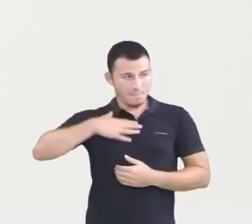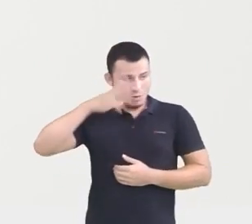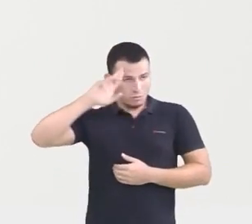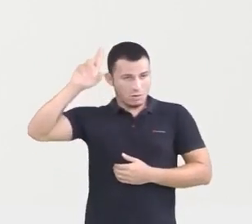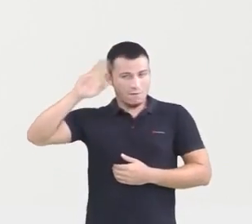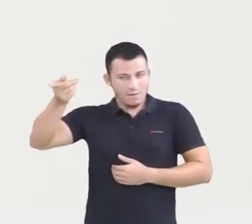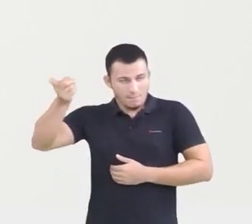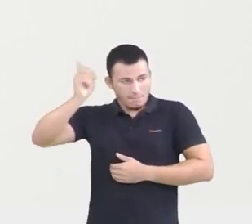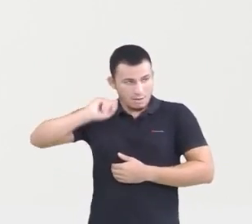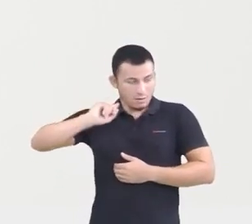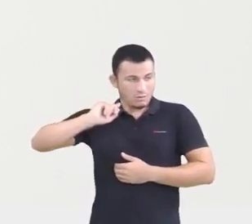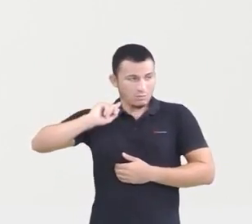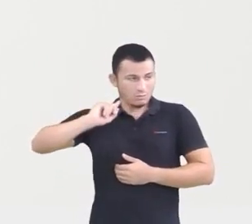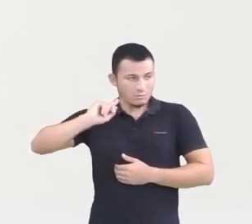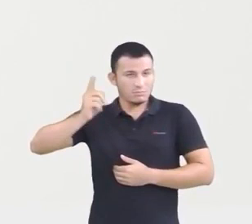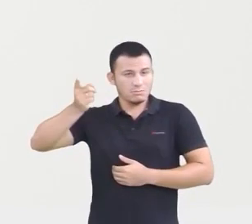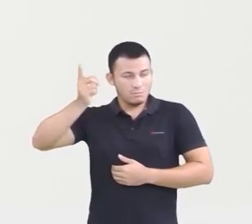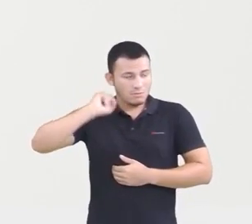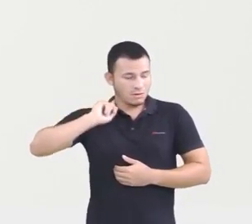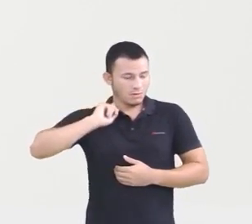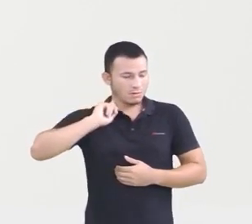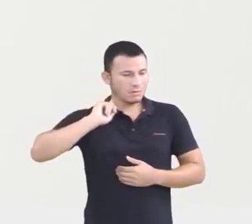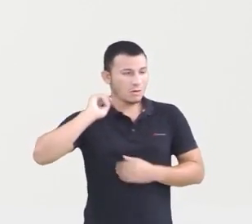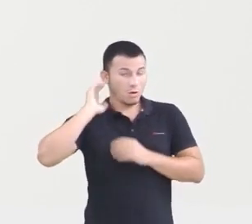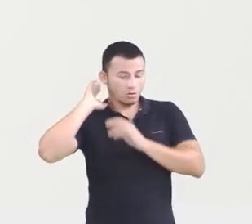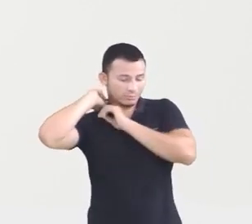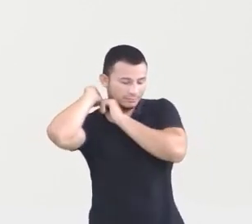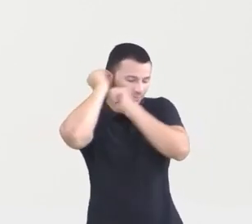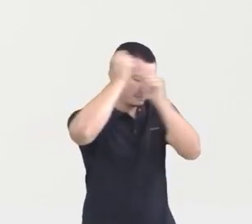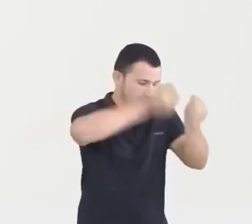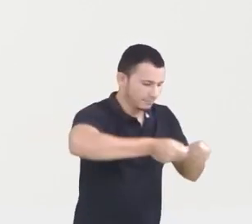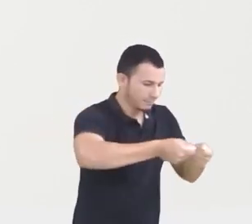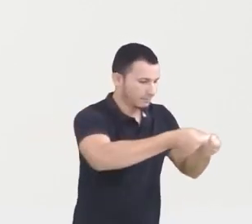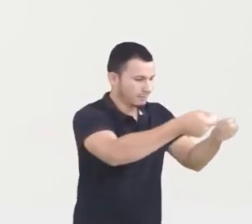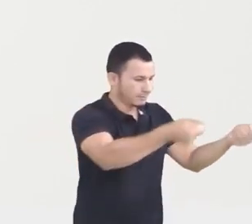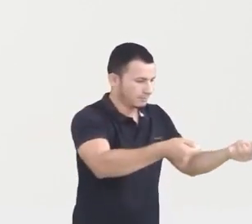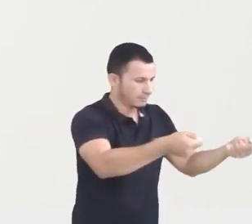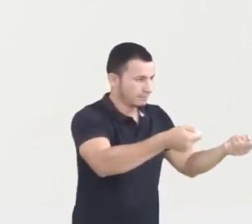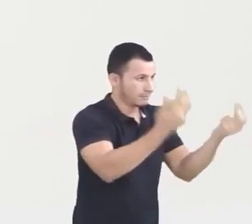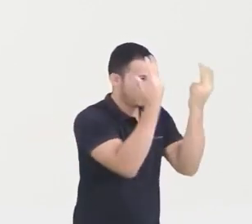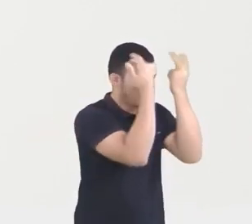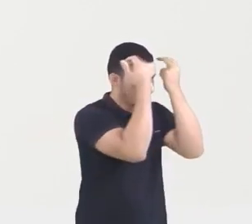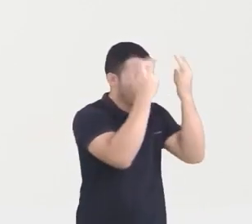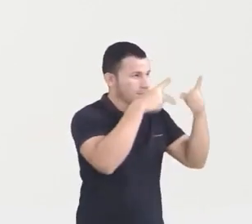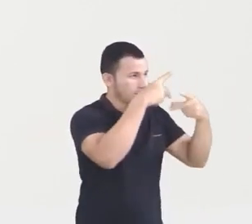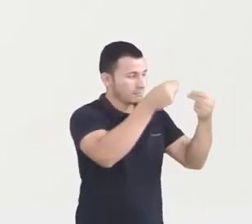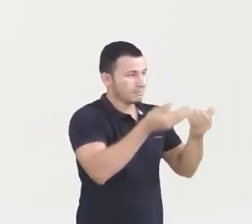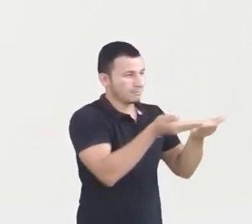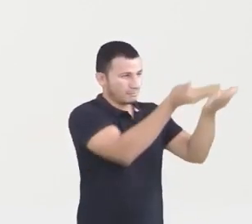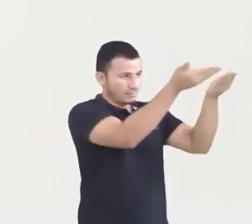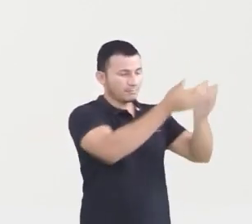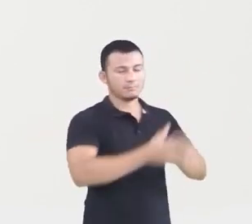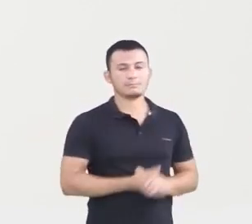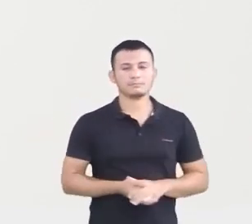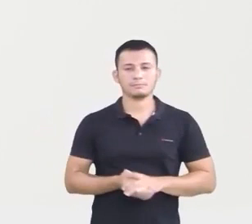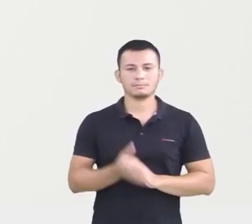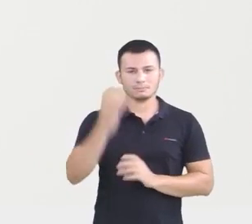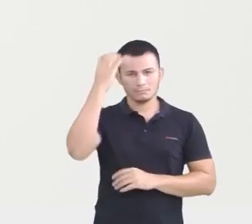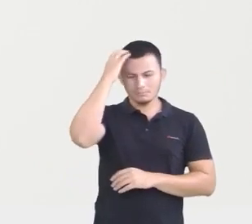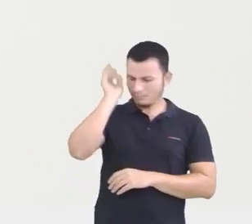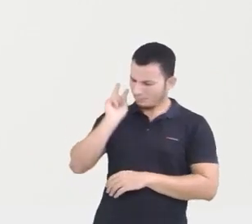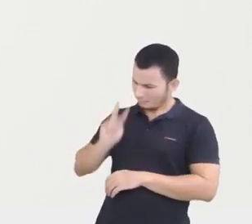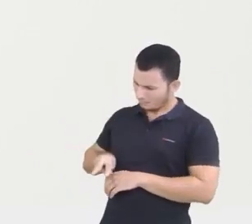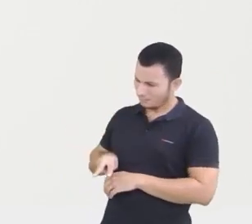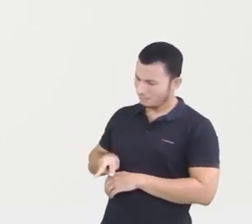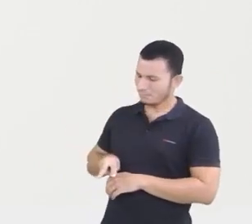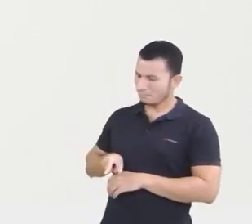Marquês de Carabás. Trago-lhe esta linda lebre de presente. O rei ficou muito impressionado